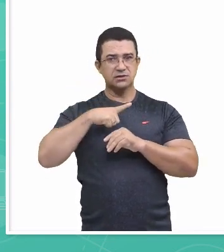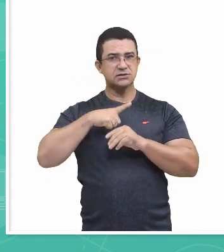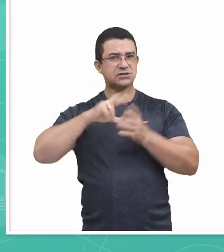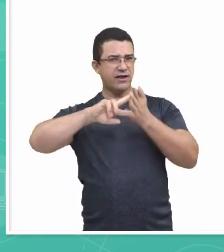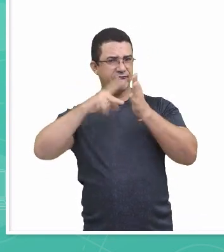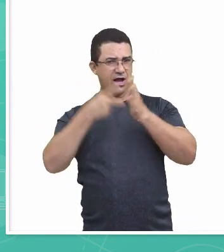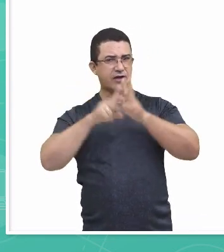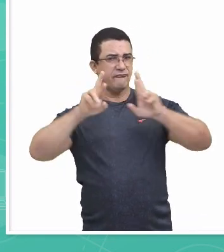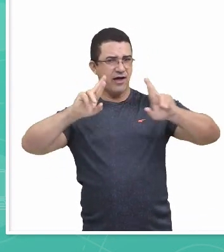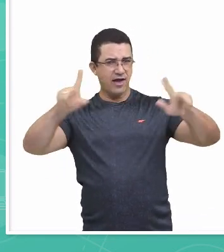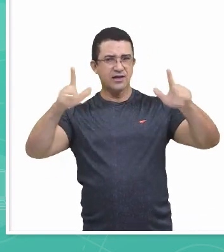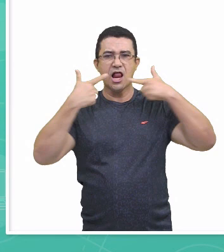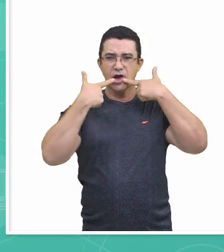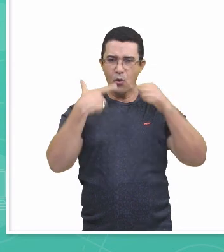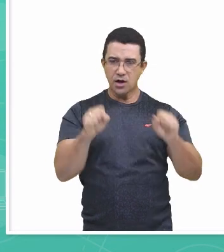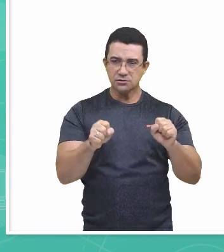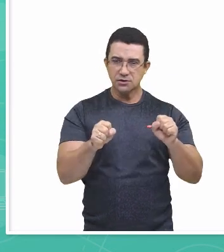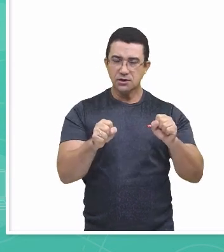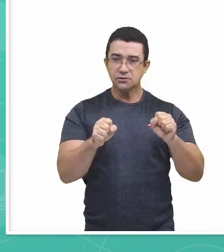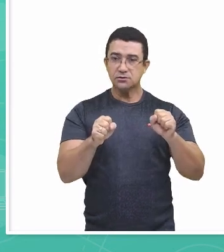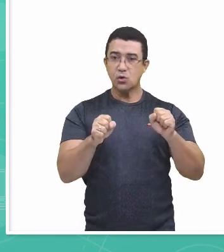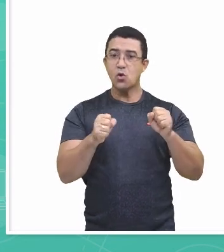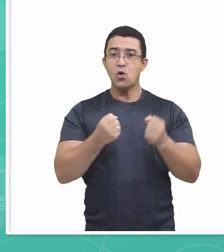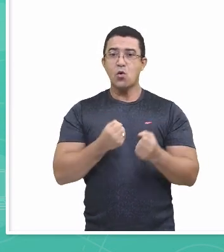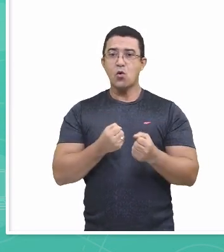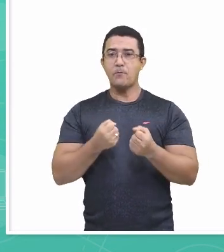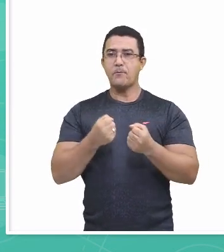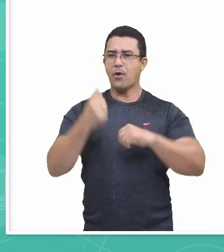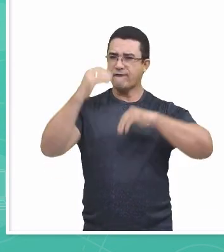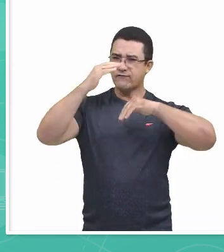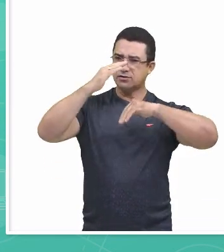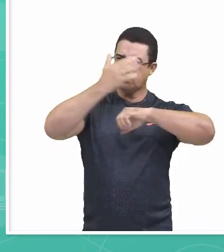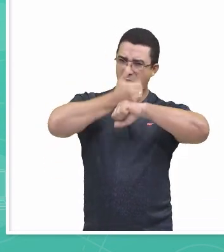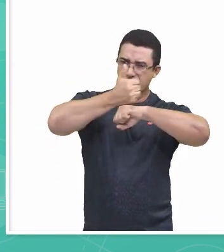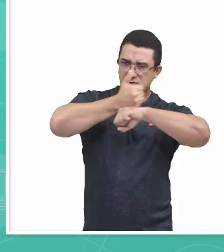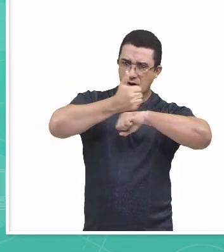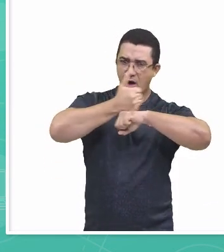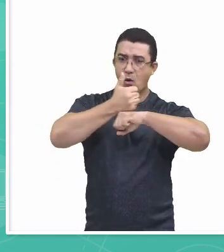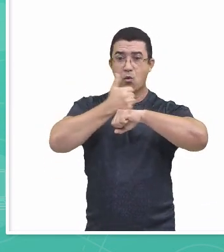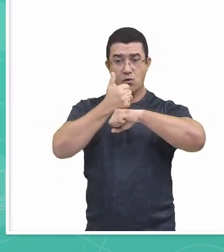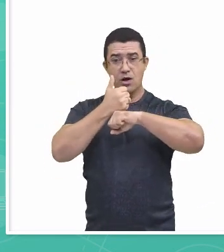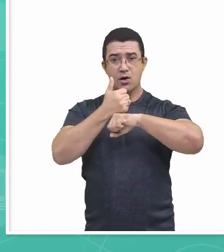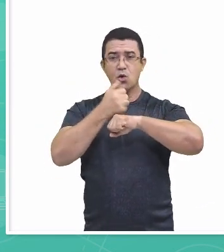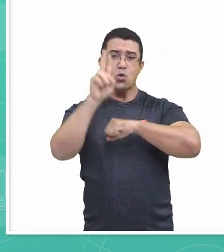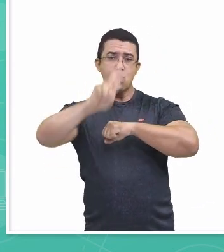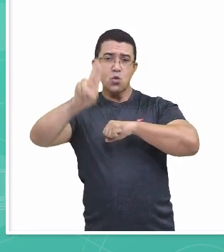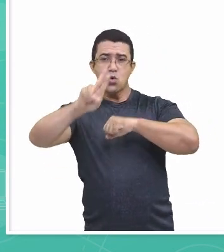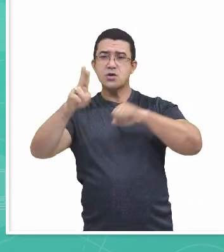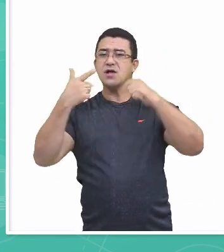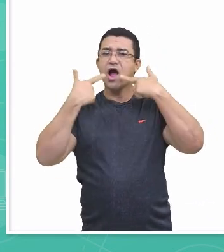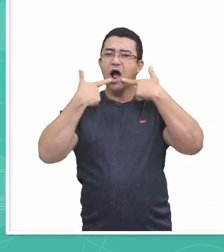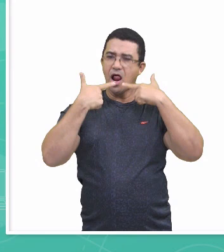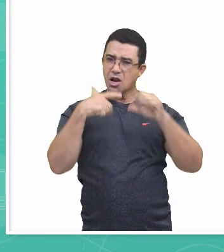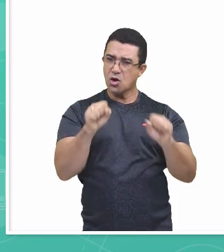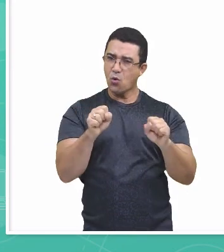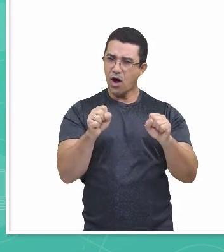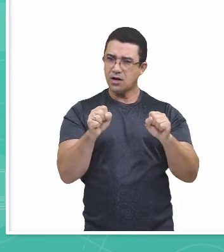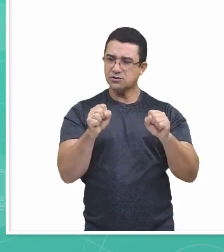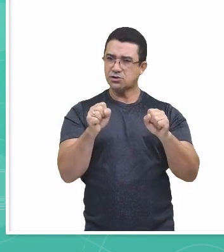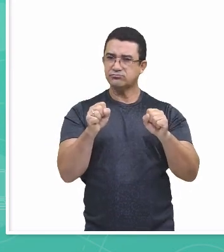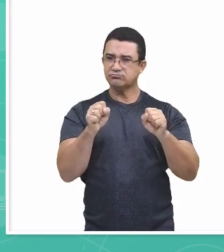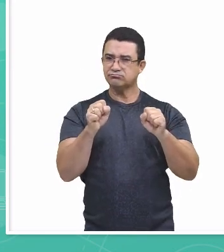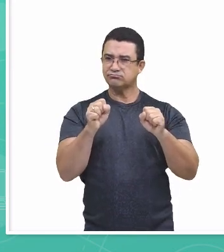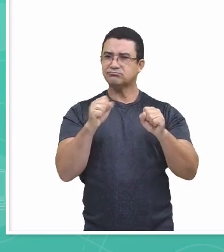Então, o poeta, o artista, ele vai utilizar uma linguagem polissêmica